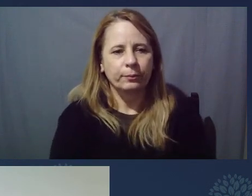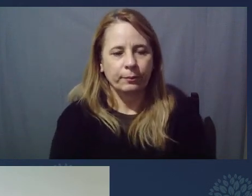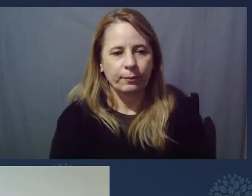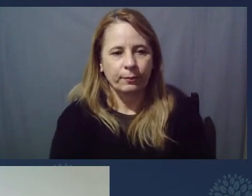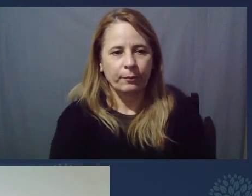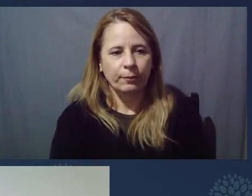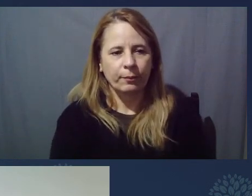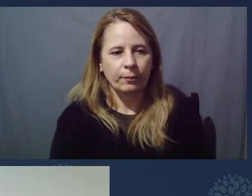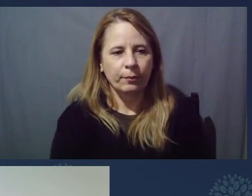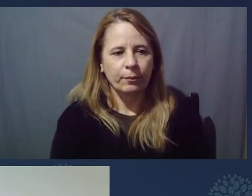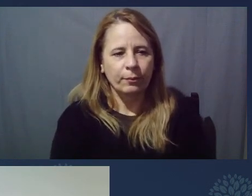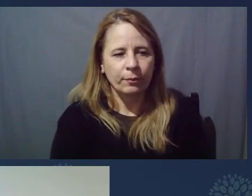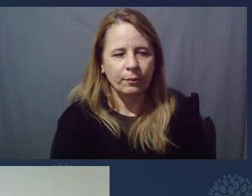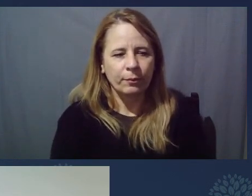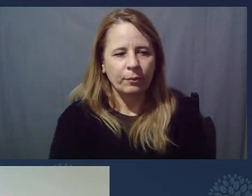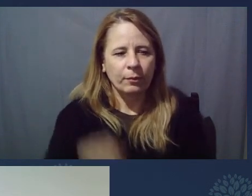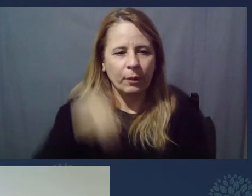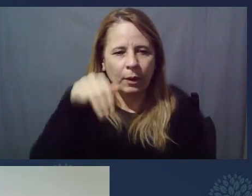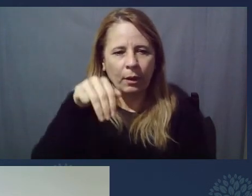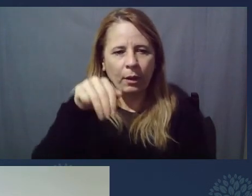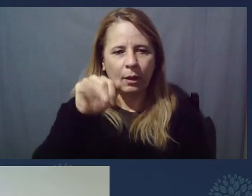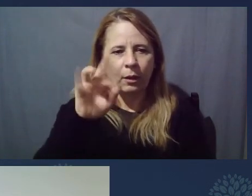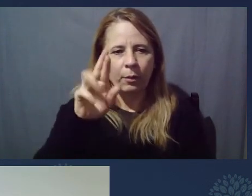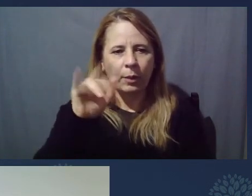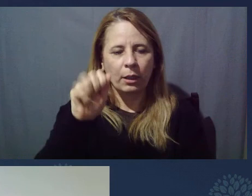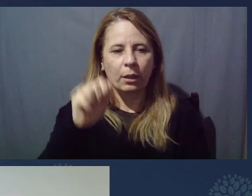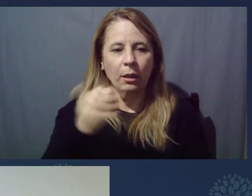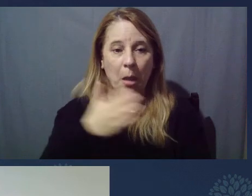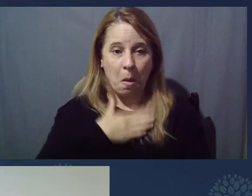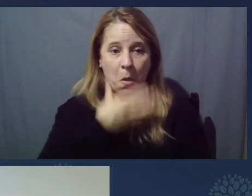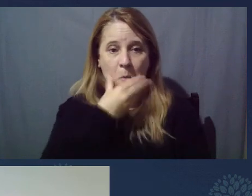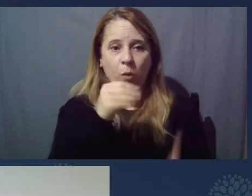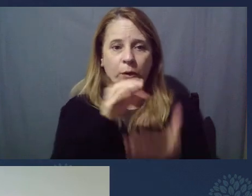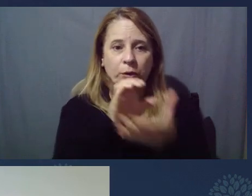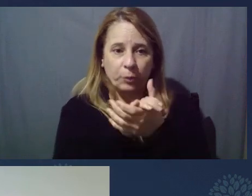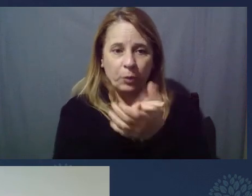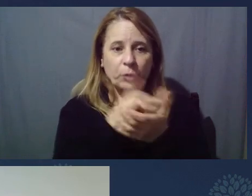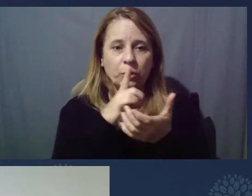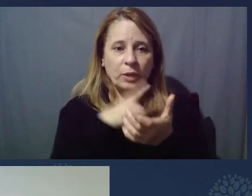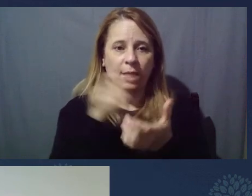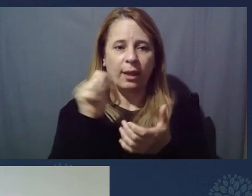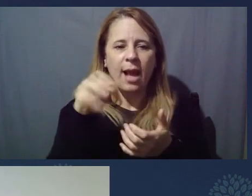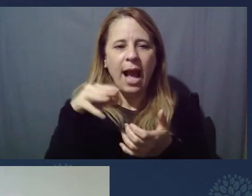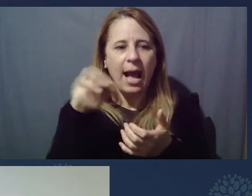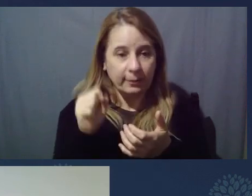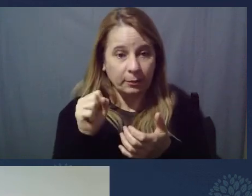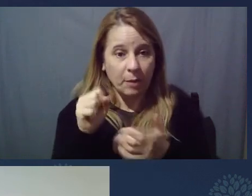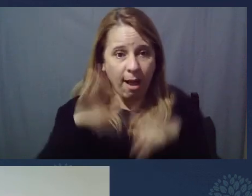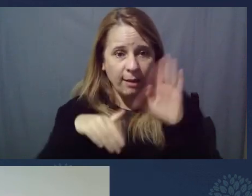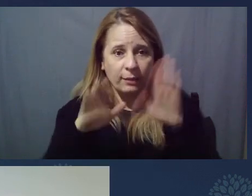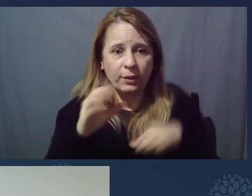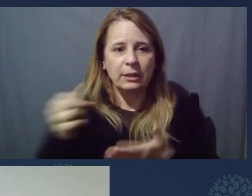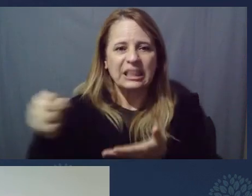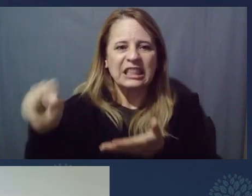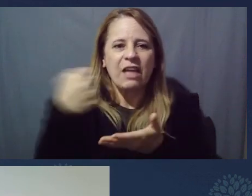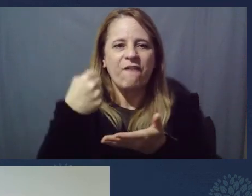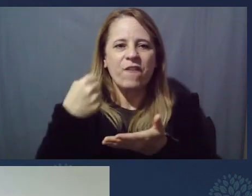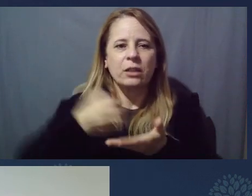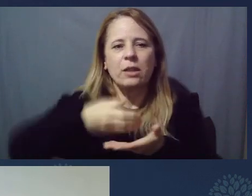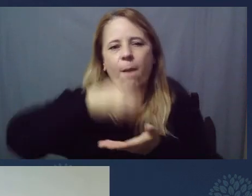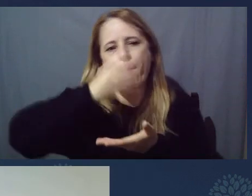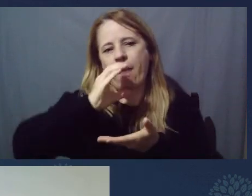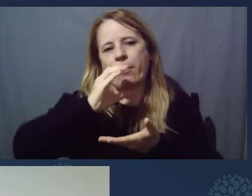Miriam Luziane perguntou: meu esposo tem asma. Quando ele ingere bebida alcoólica como a cerveja, ele fica cansado. Tem